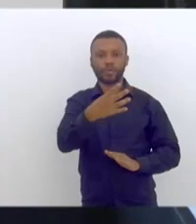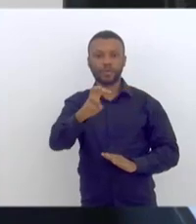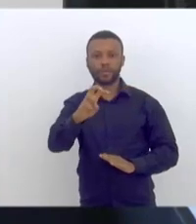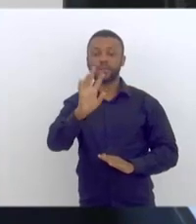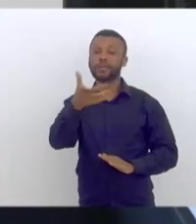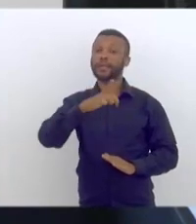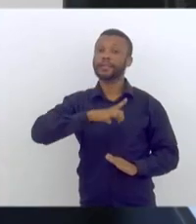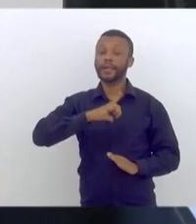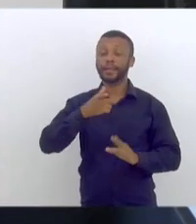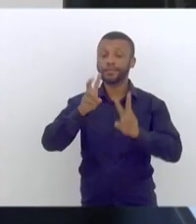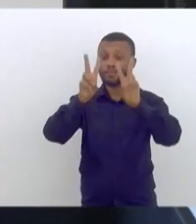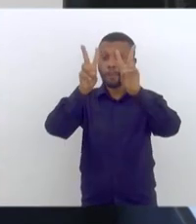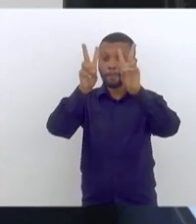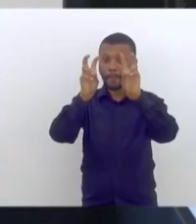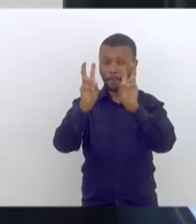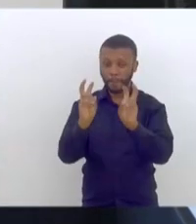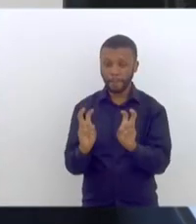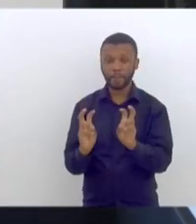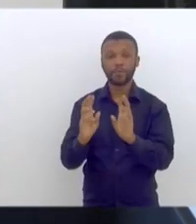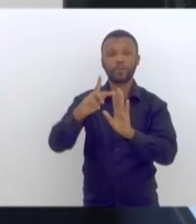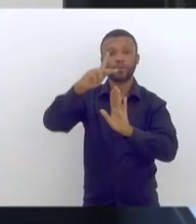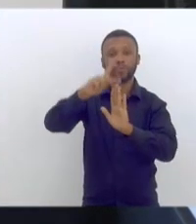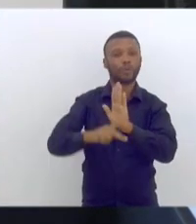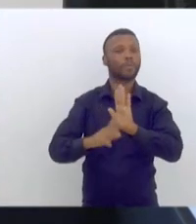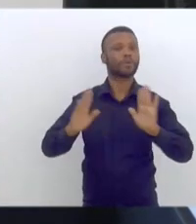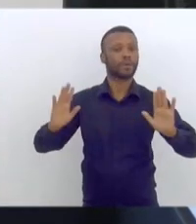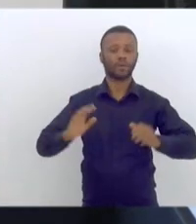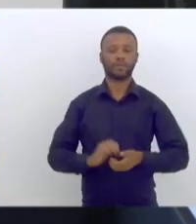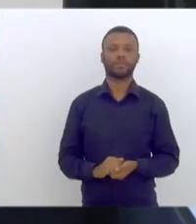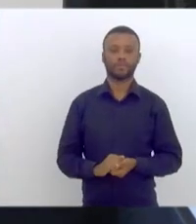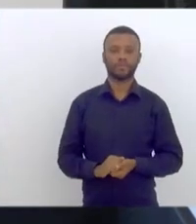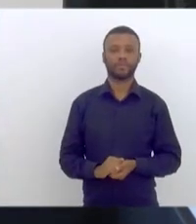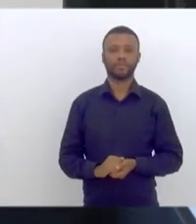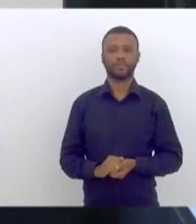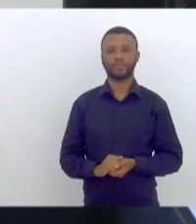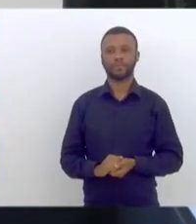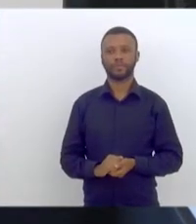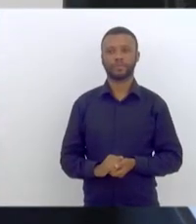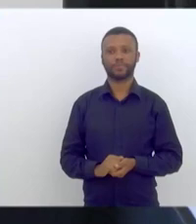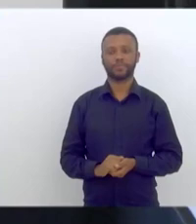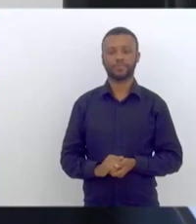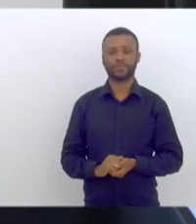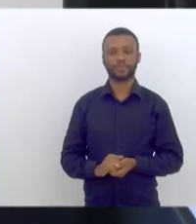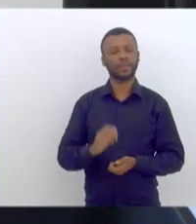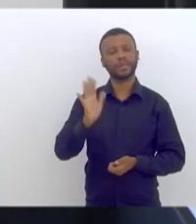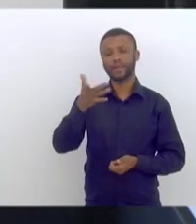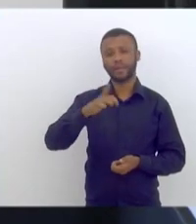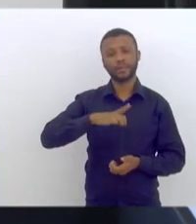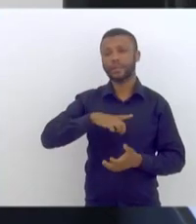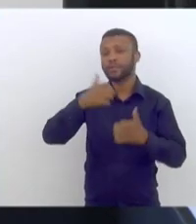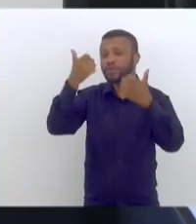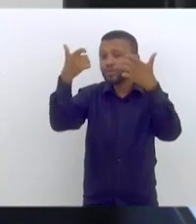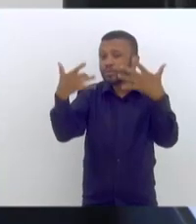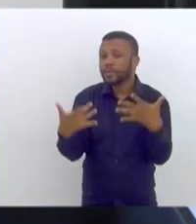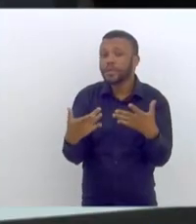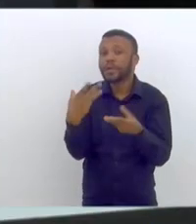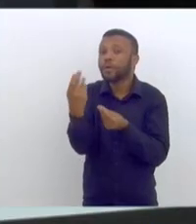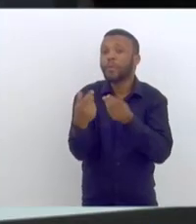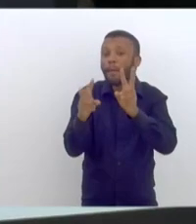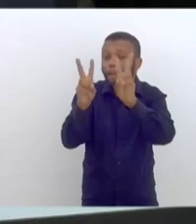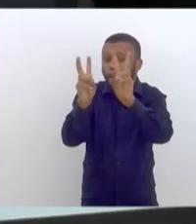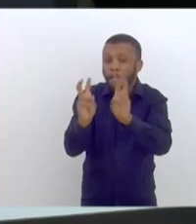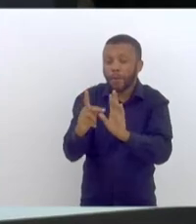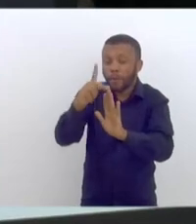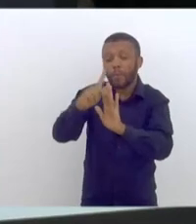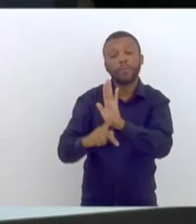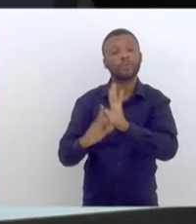a disciplina da matéria entendeu a 8445 já disciplina matéria aqui nesse caso aqui